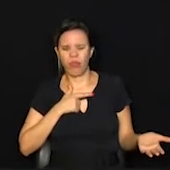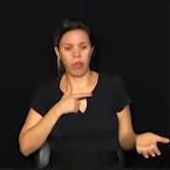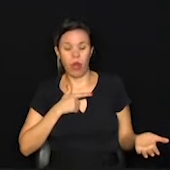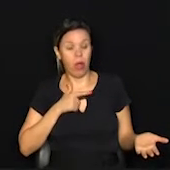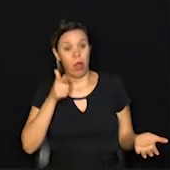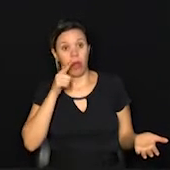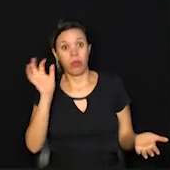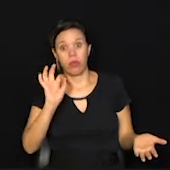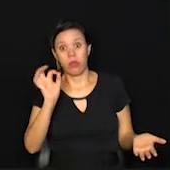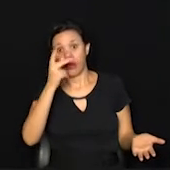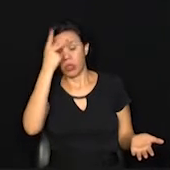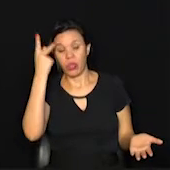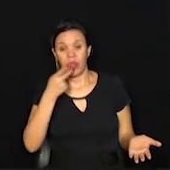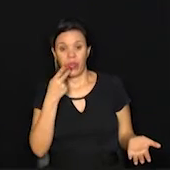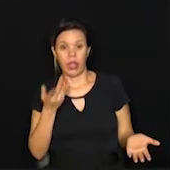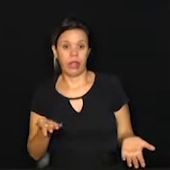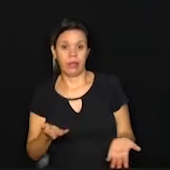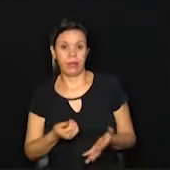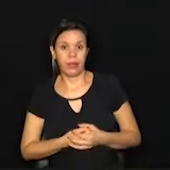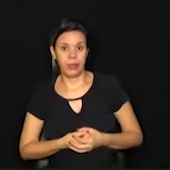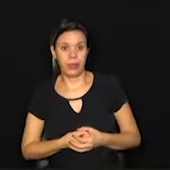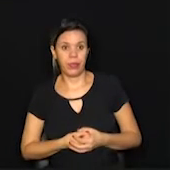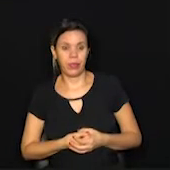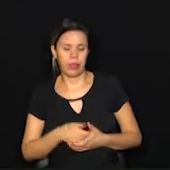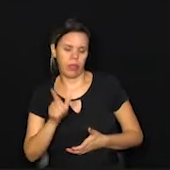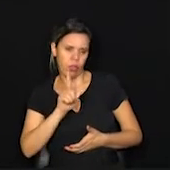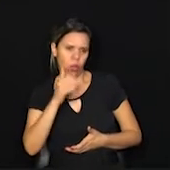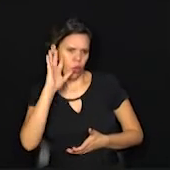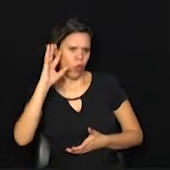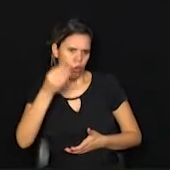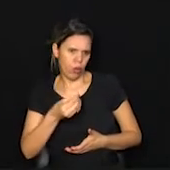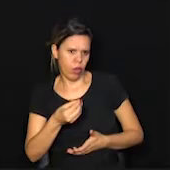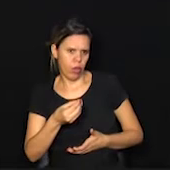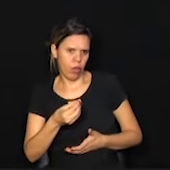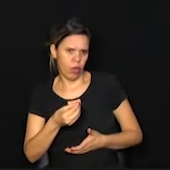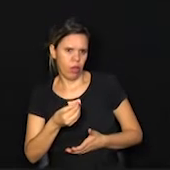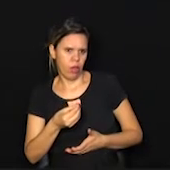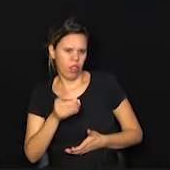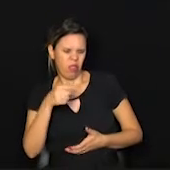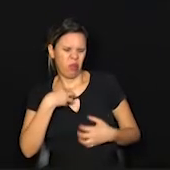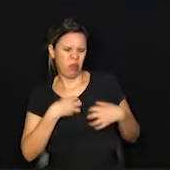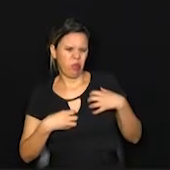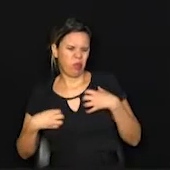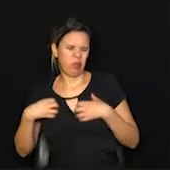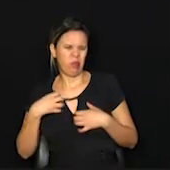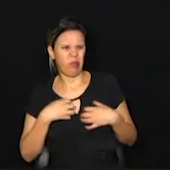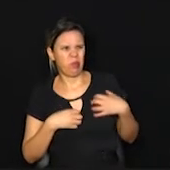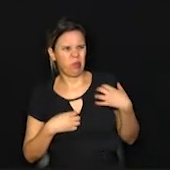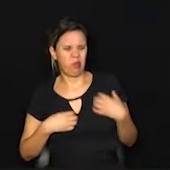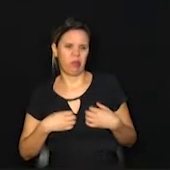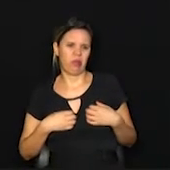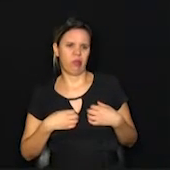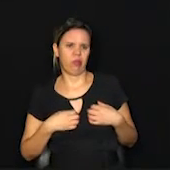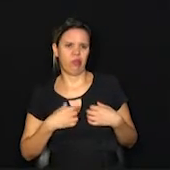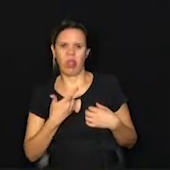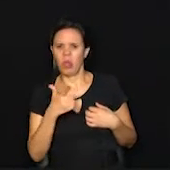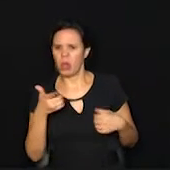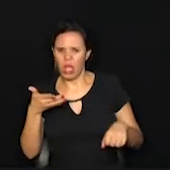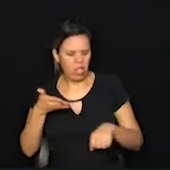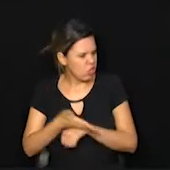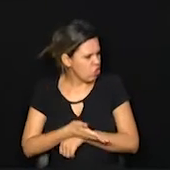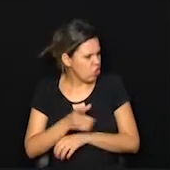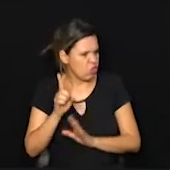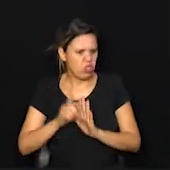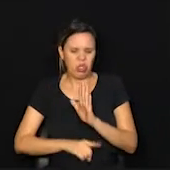não consigo entender quando as pessoas falam né eu Lógico que eu entendo mas assim se esse me incomoda acesso a direitos as